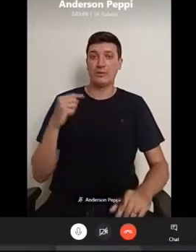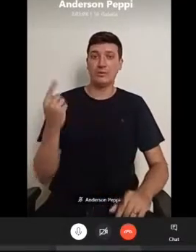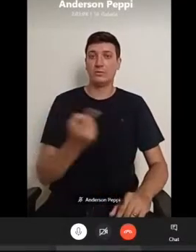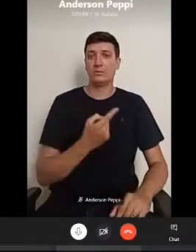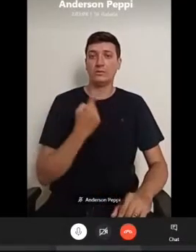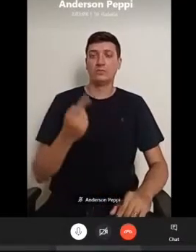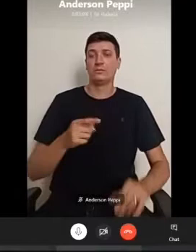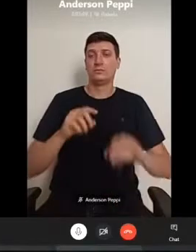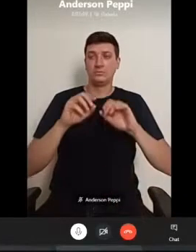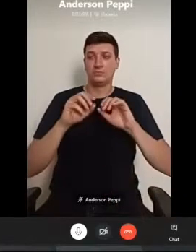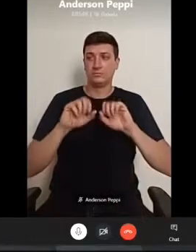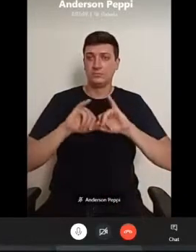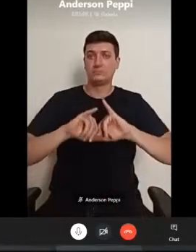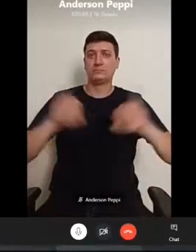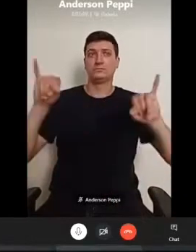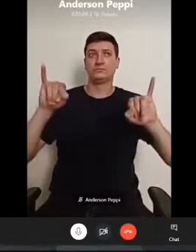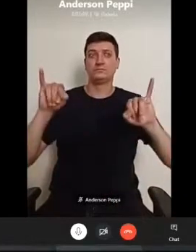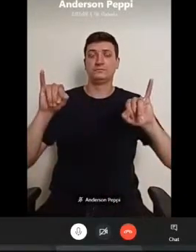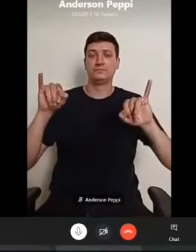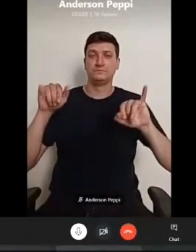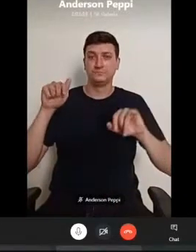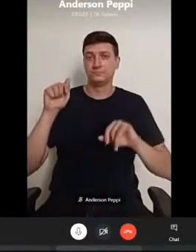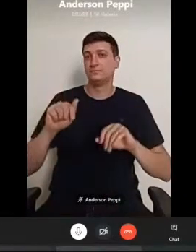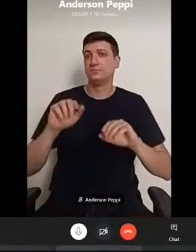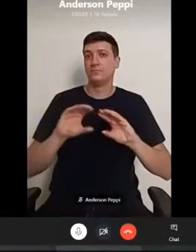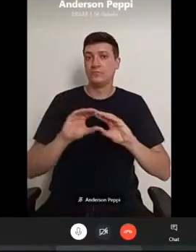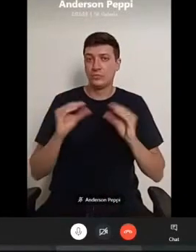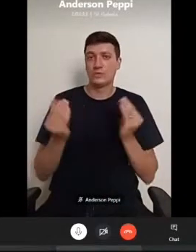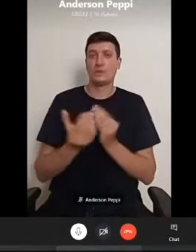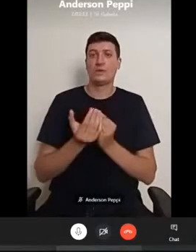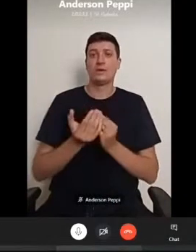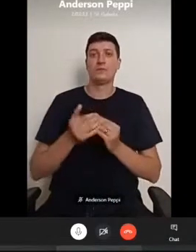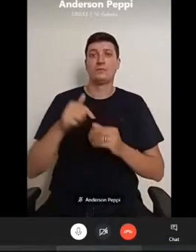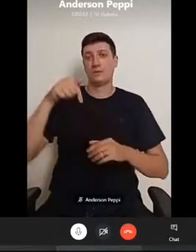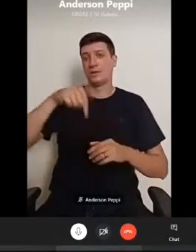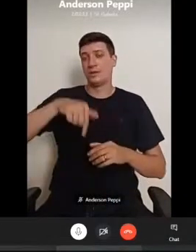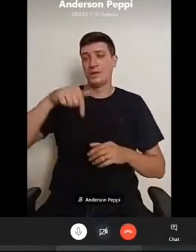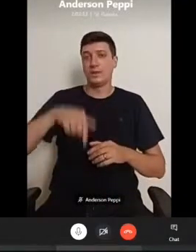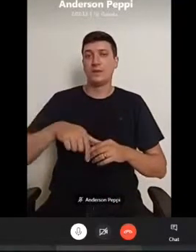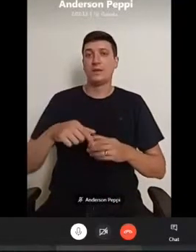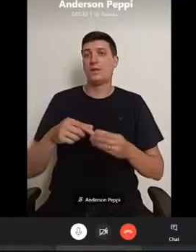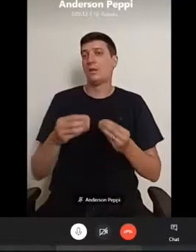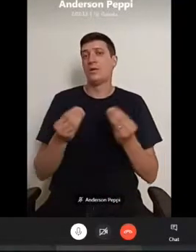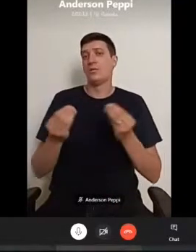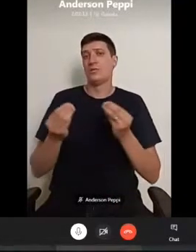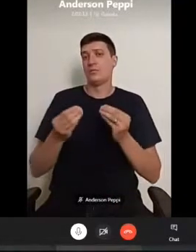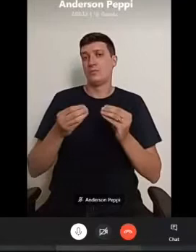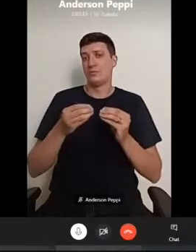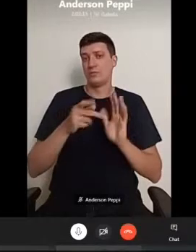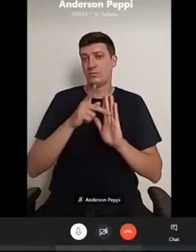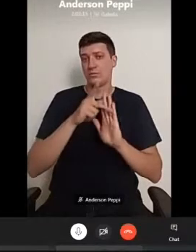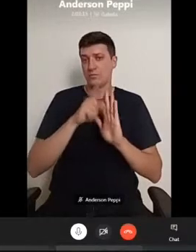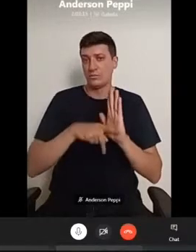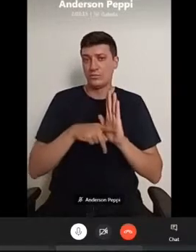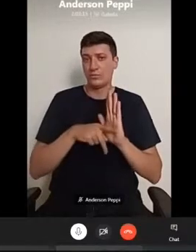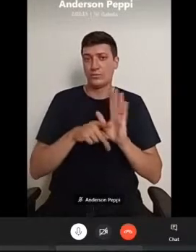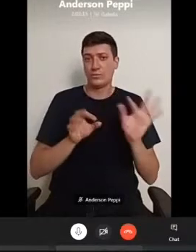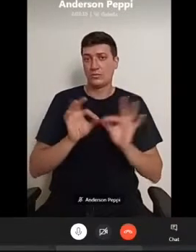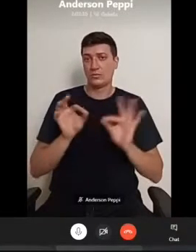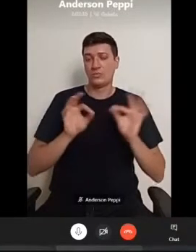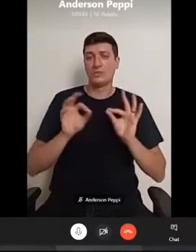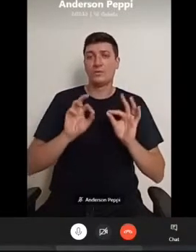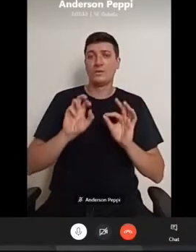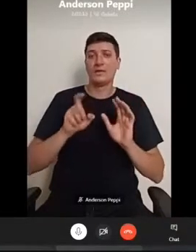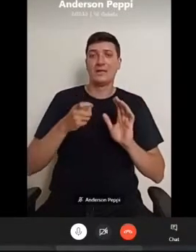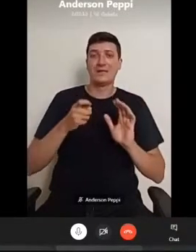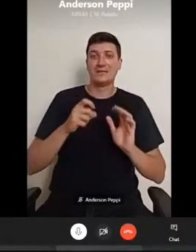que hoje na Câmara Municipal se dá graças a um projeto do ex-vereador Carlos Trigo, por isso que